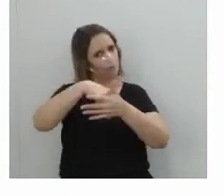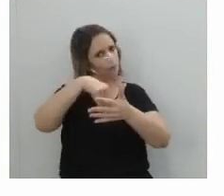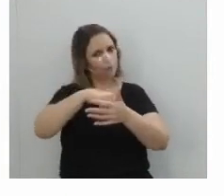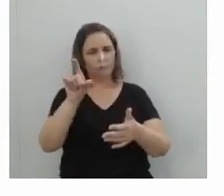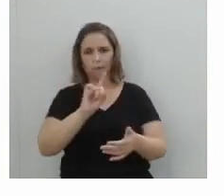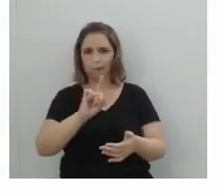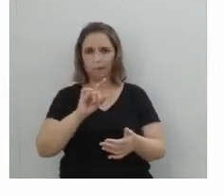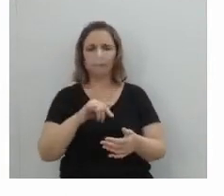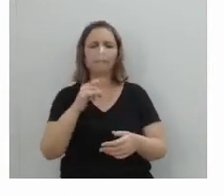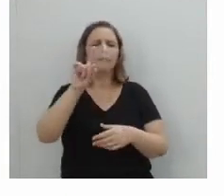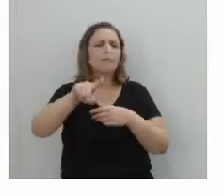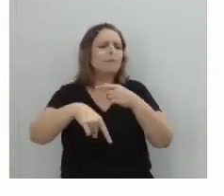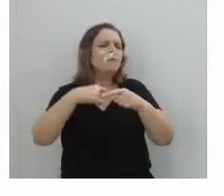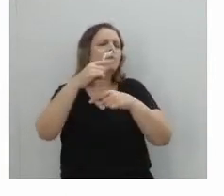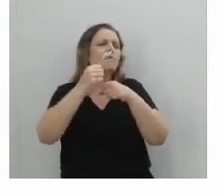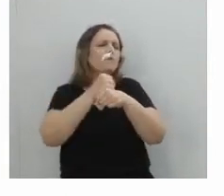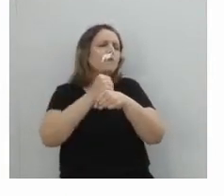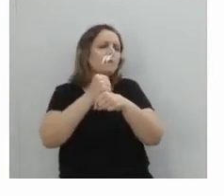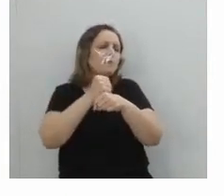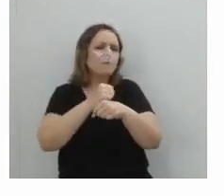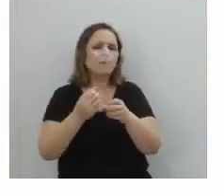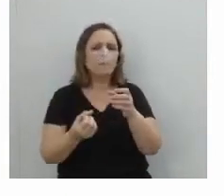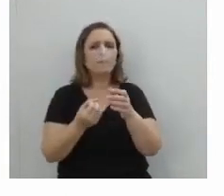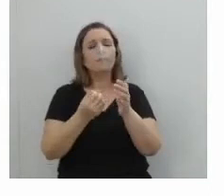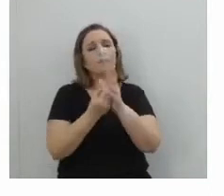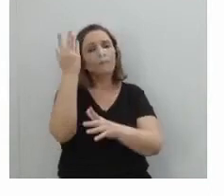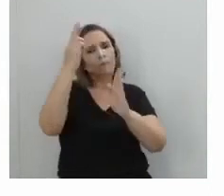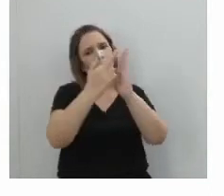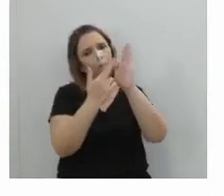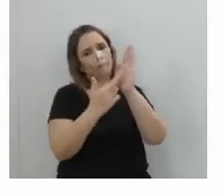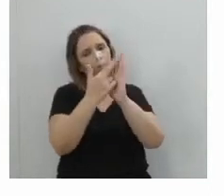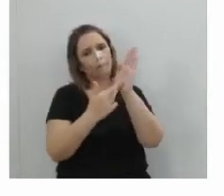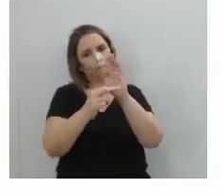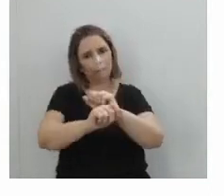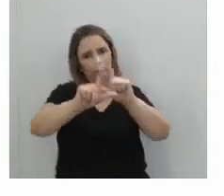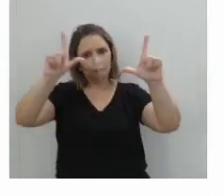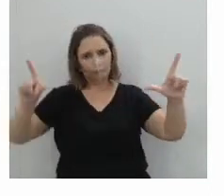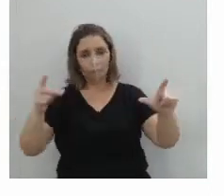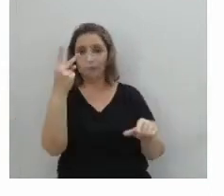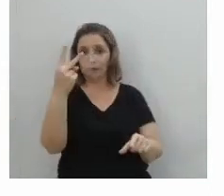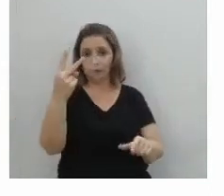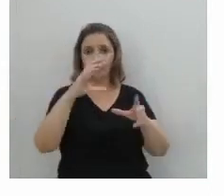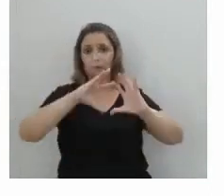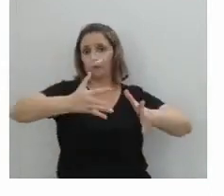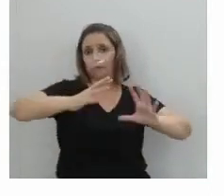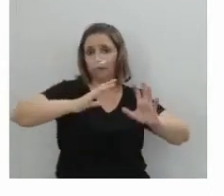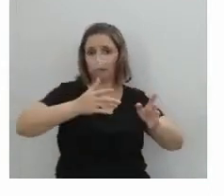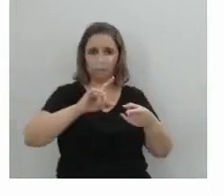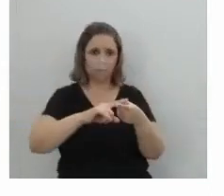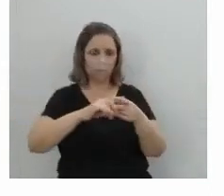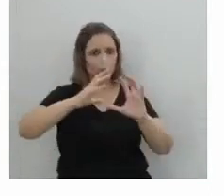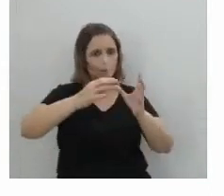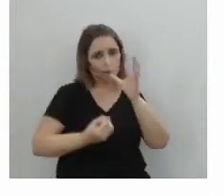só aconteceu décadas depois com a criação das regras. Na imagem aí eu coloquei duas bolas, a bola da